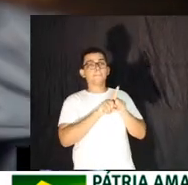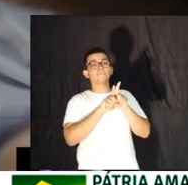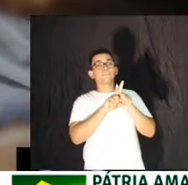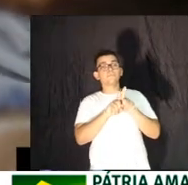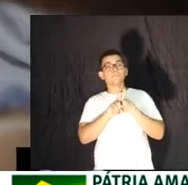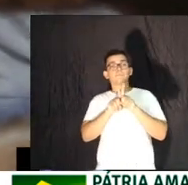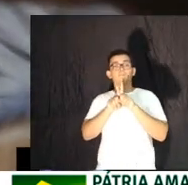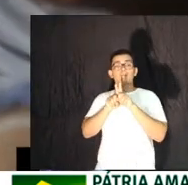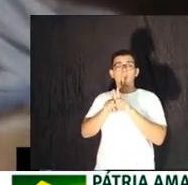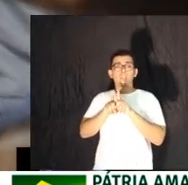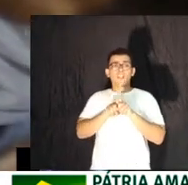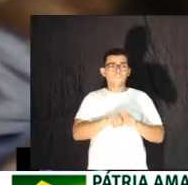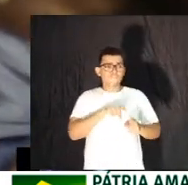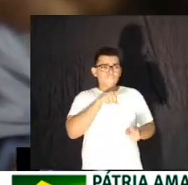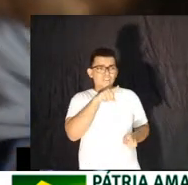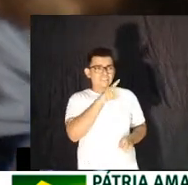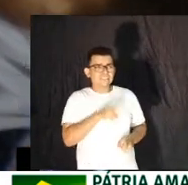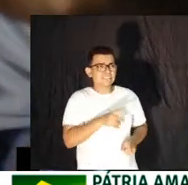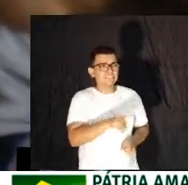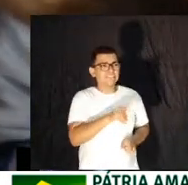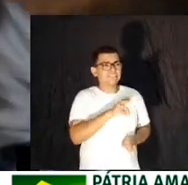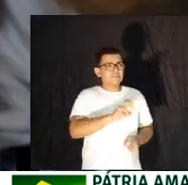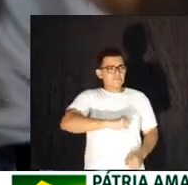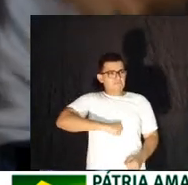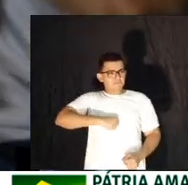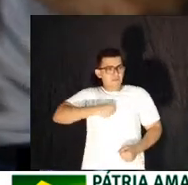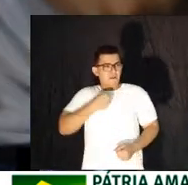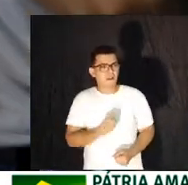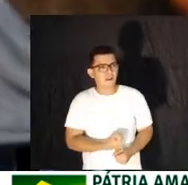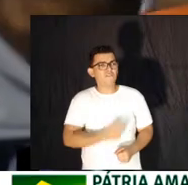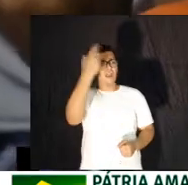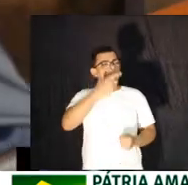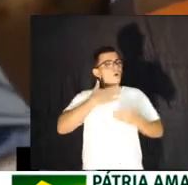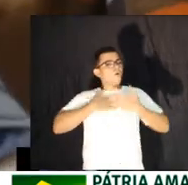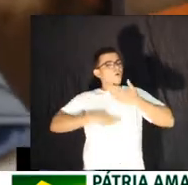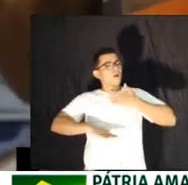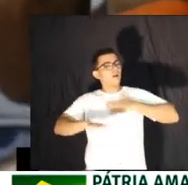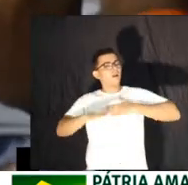Você com raiva me atacando e eu só com um beijo dou um troco.